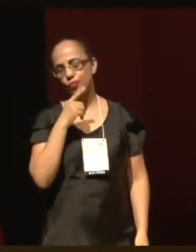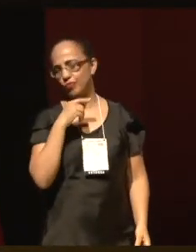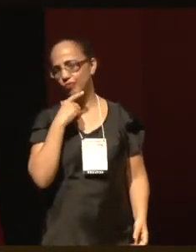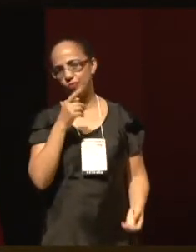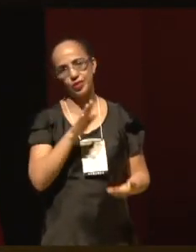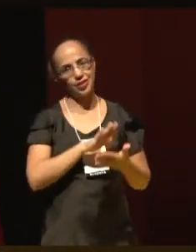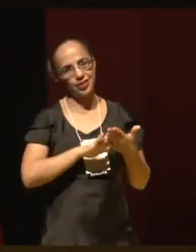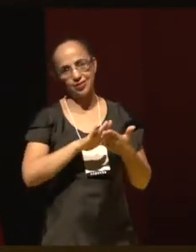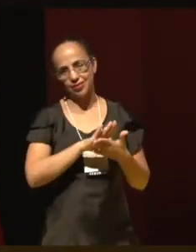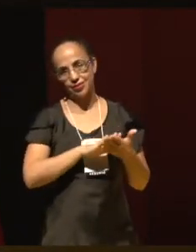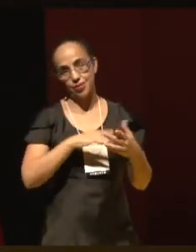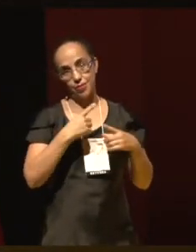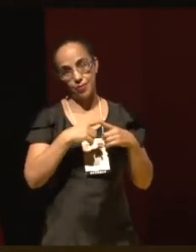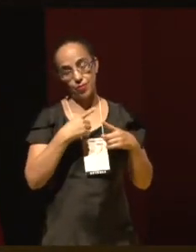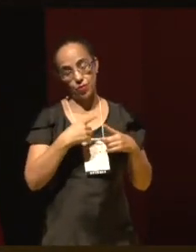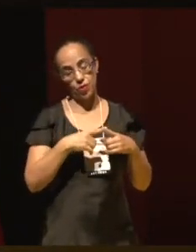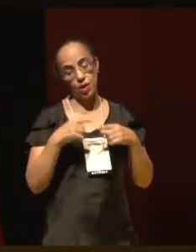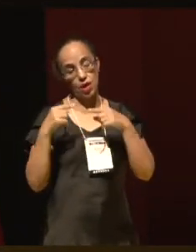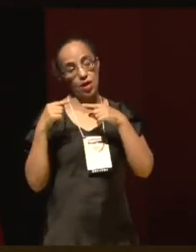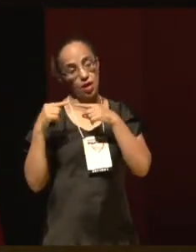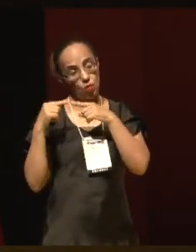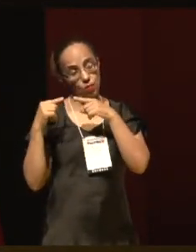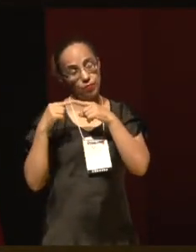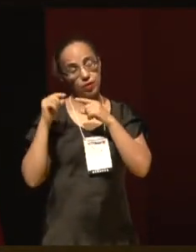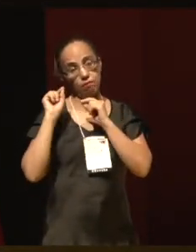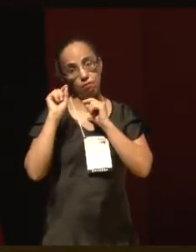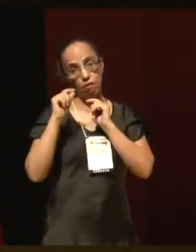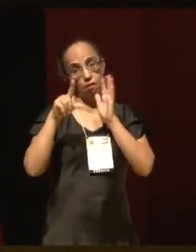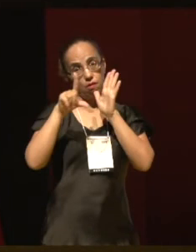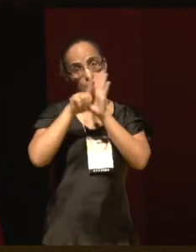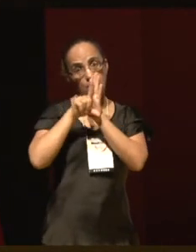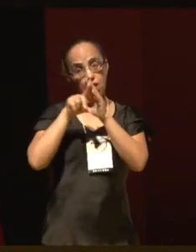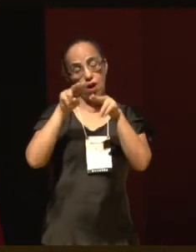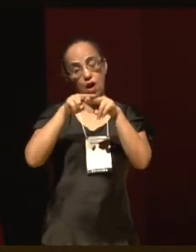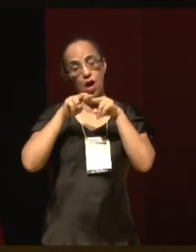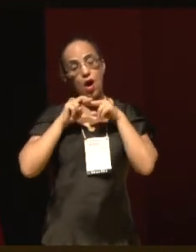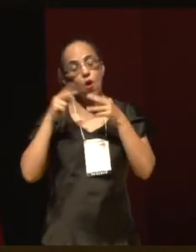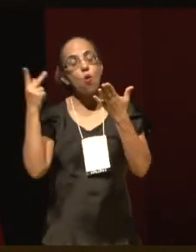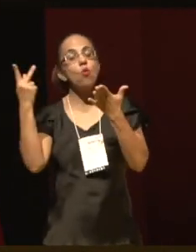Porque tem que ver com as leis de causa e efeito.